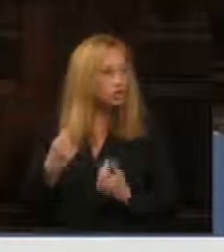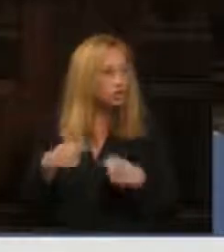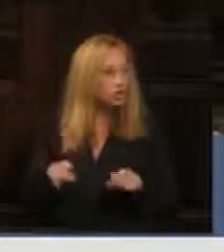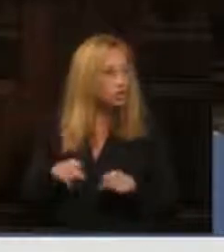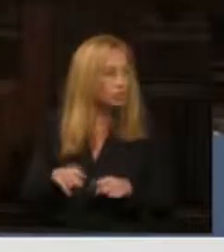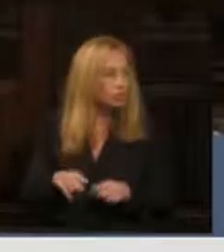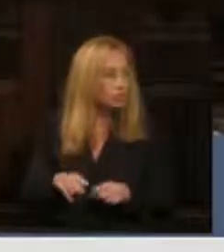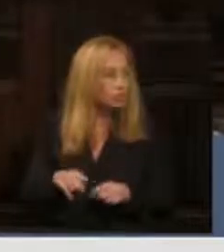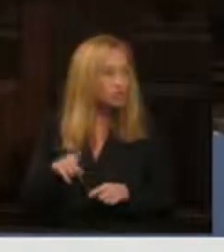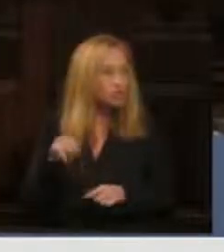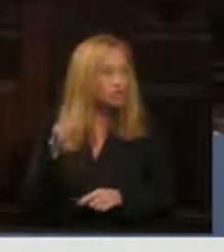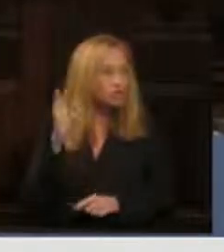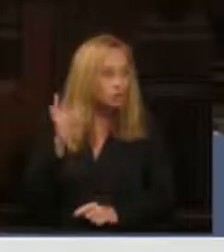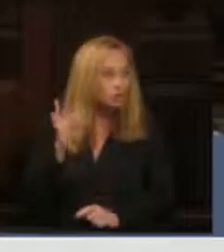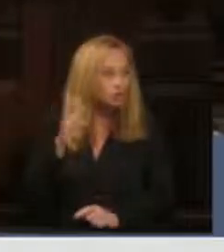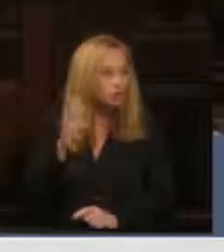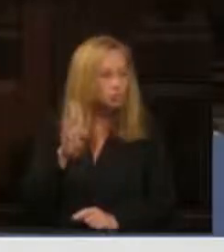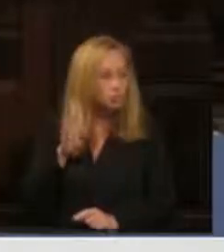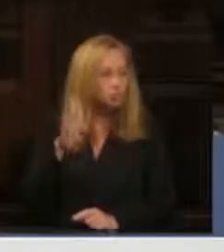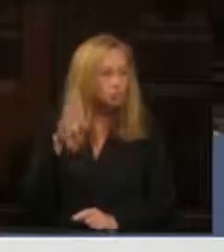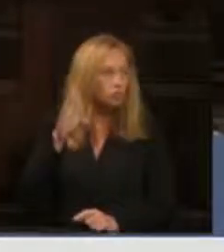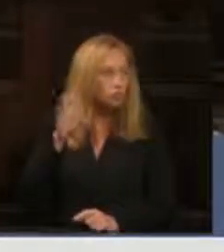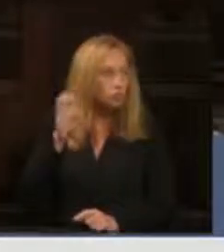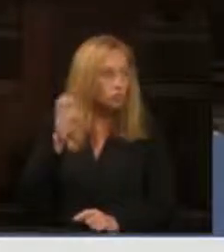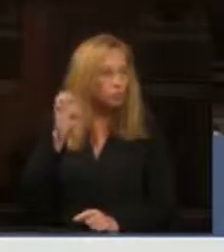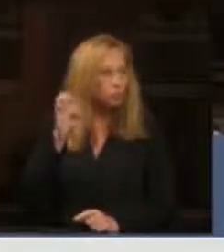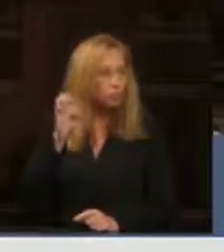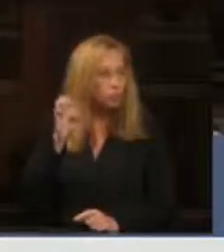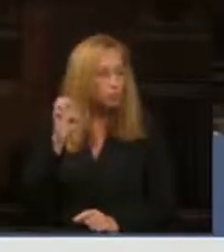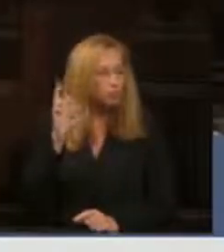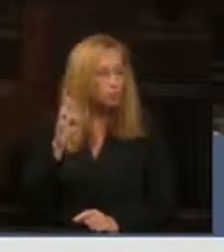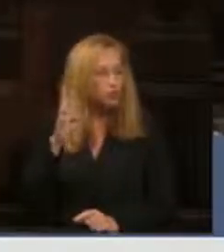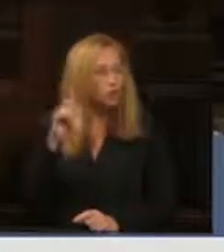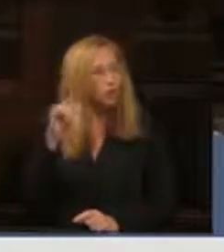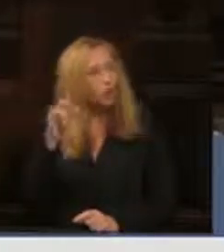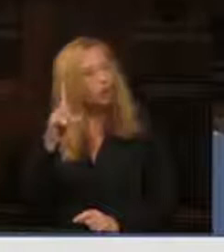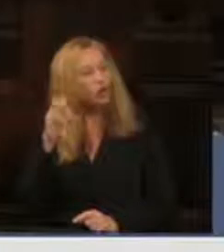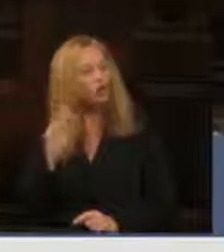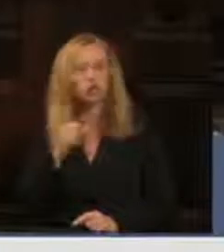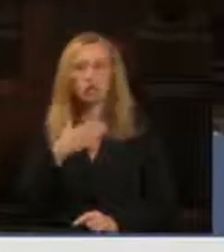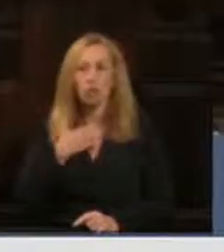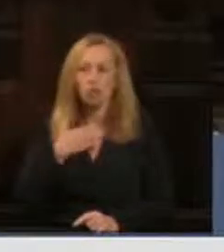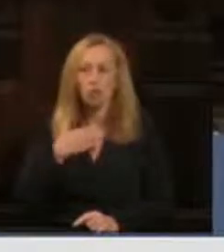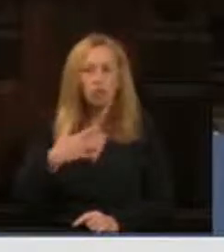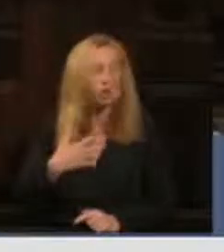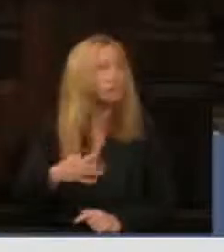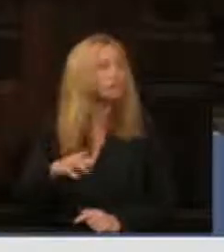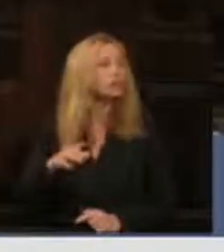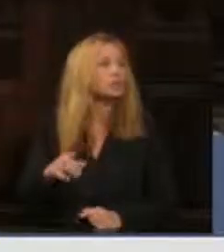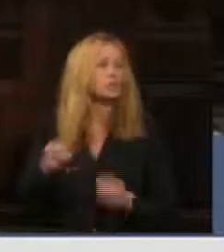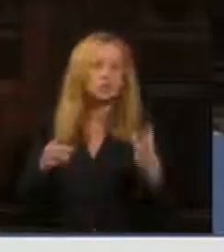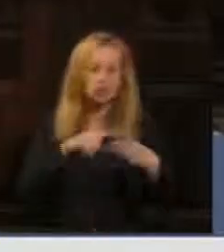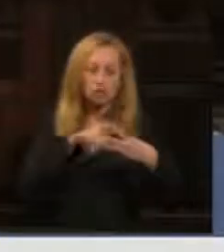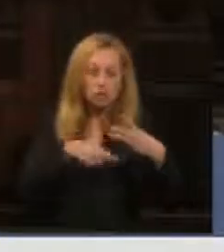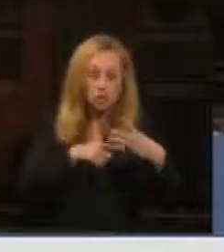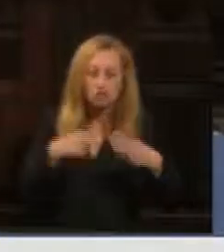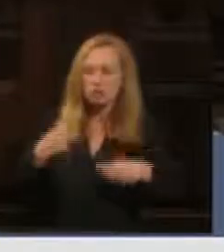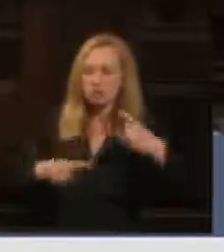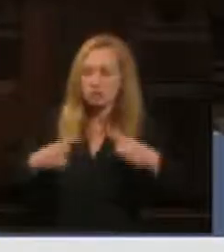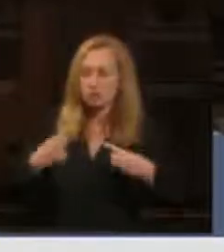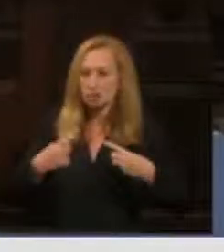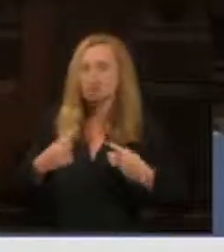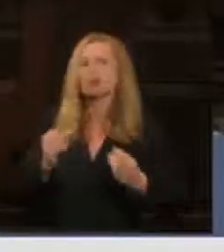à tuberculose. E esses três debates são debates fundamentais para a gente pensar o